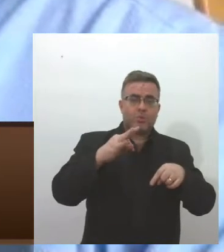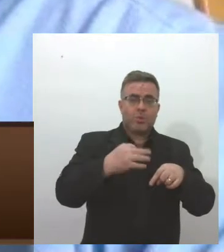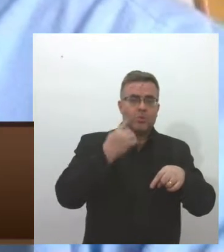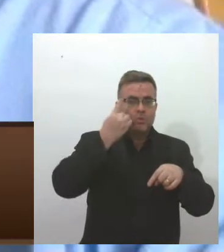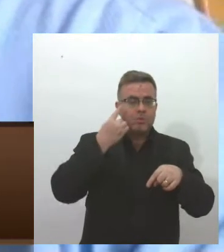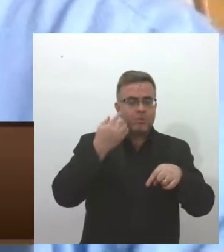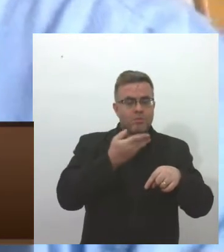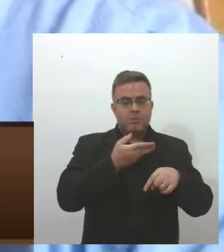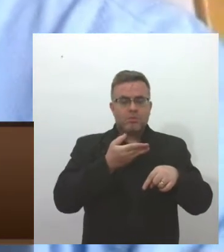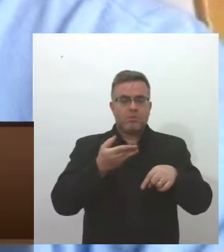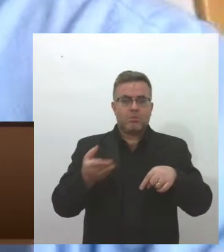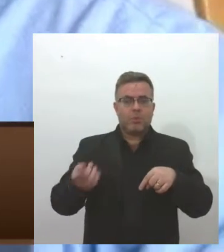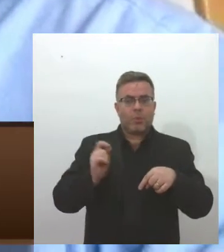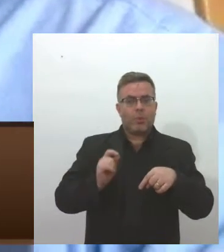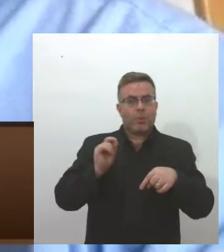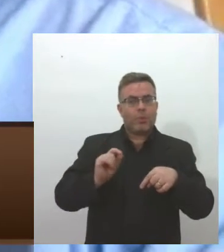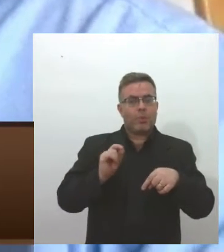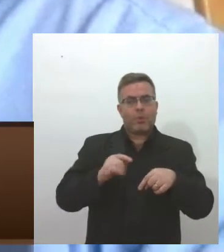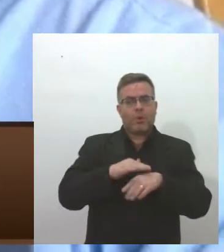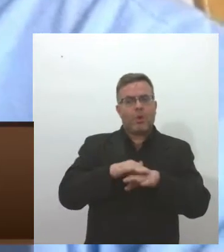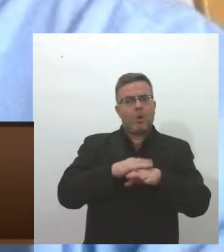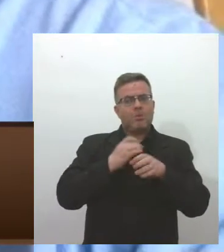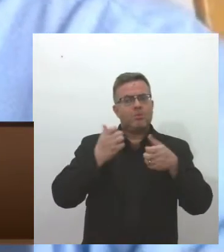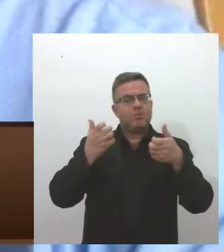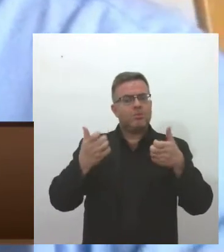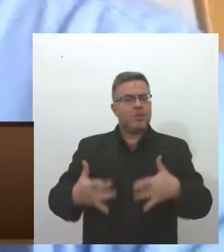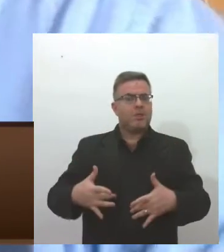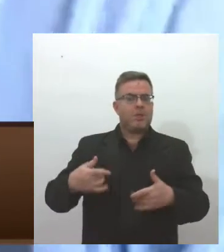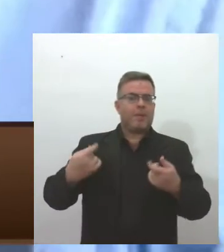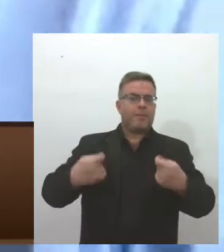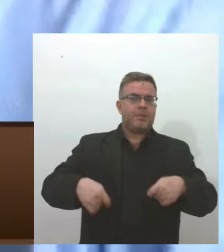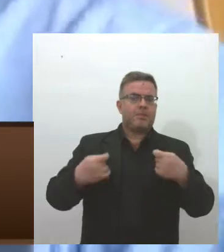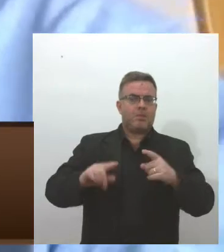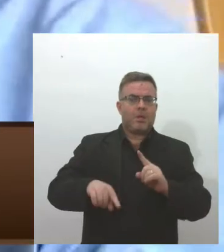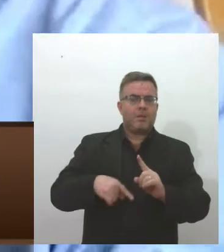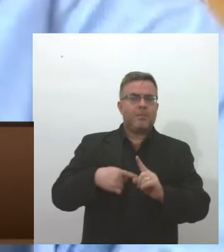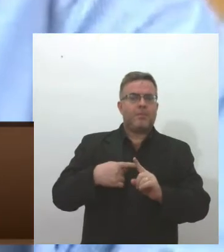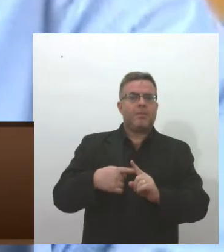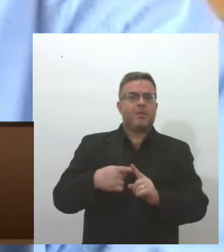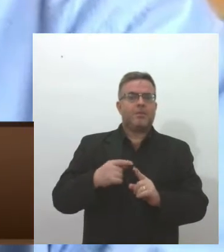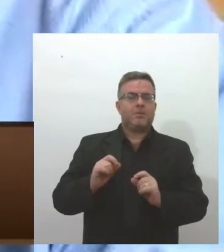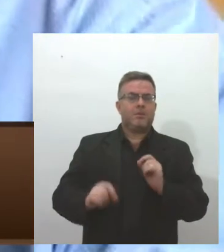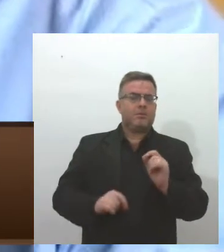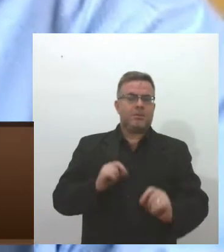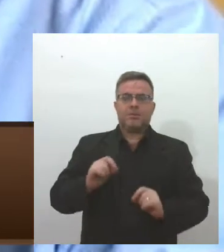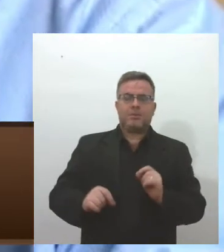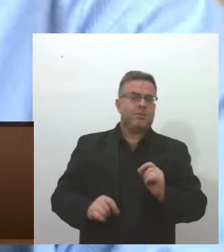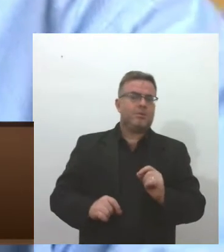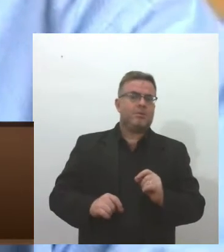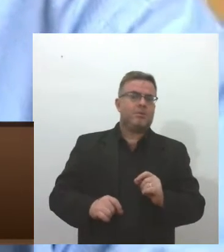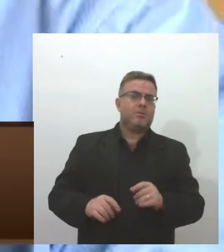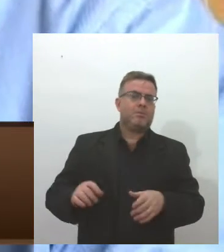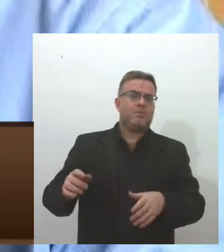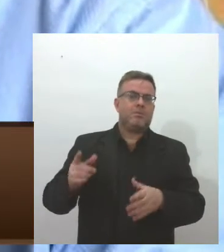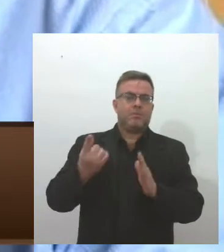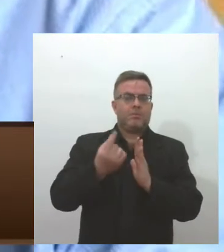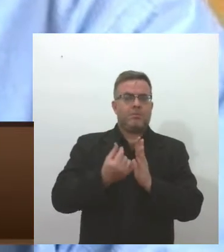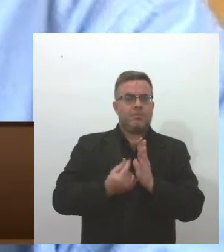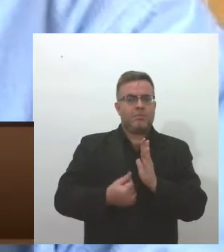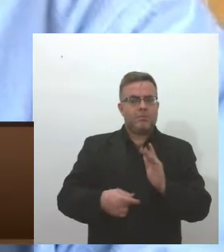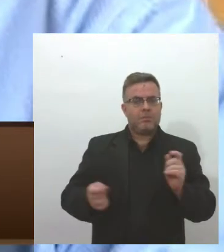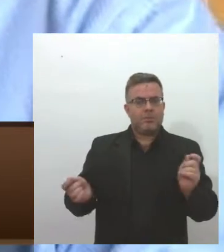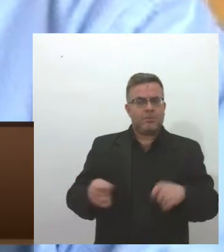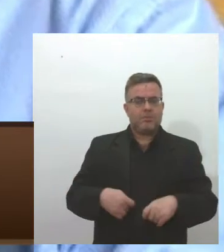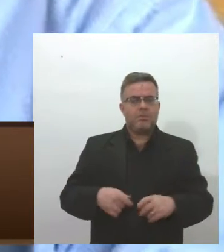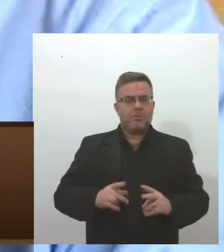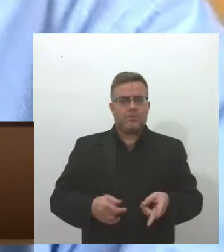eu falei no plenário da necessidade de se ampliar o orçamento para que a gente